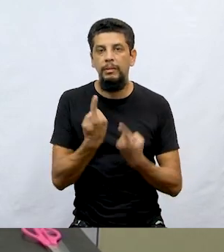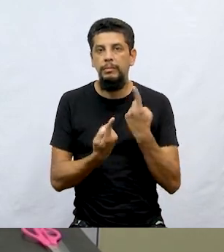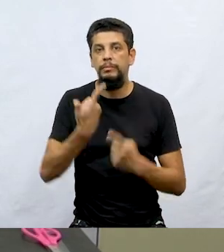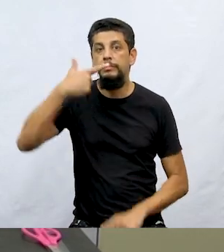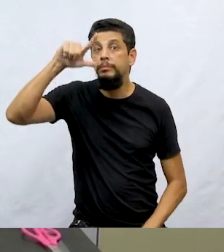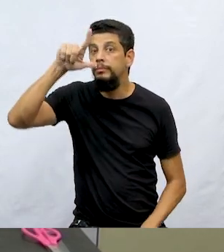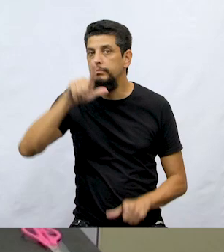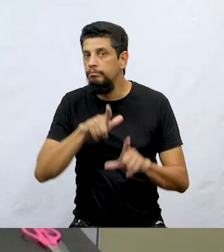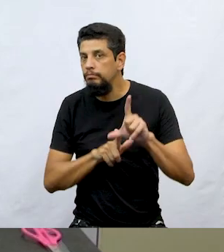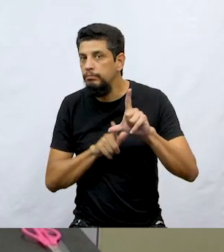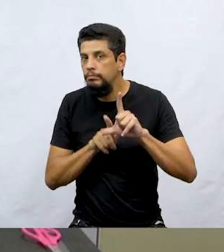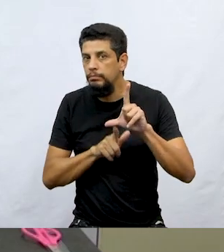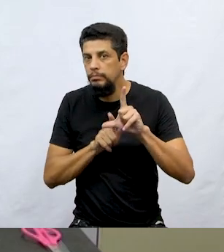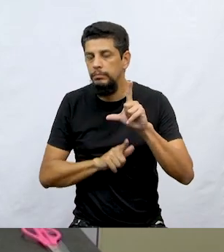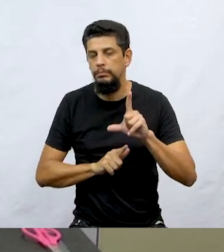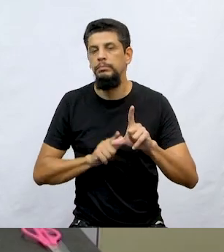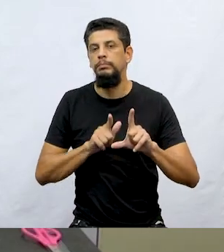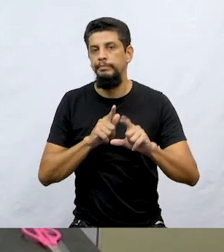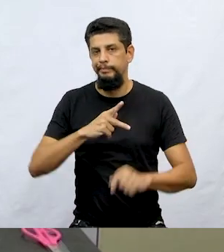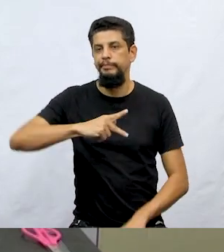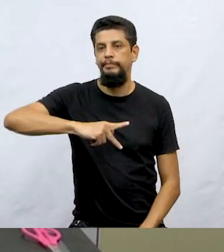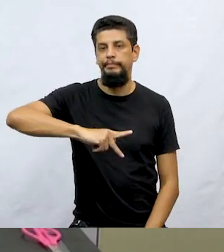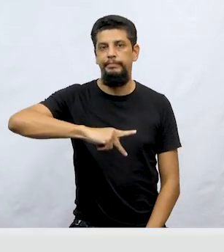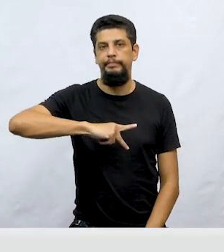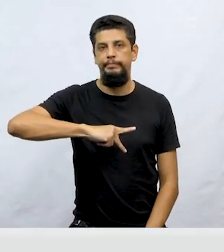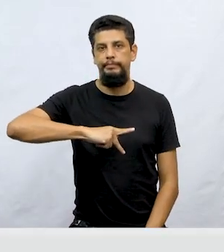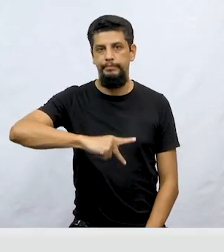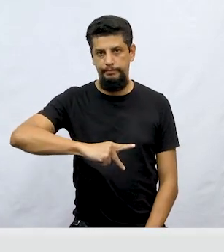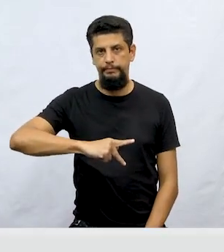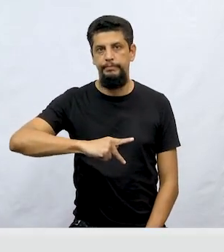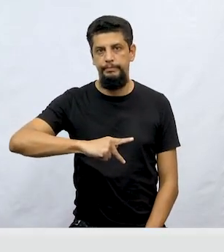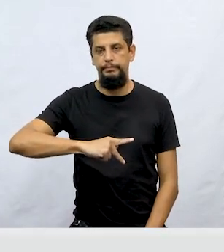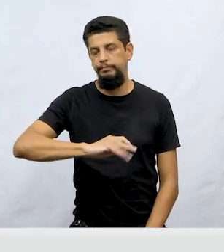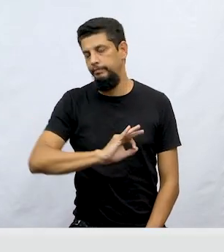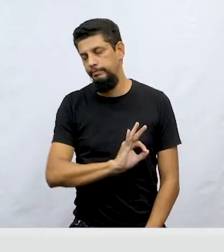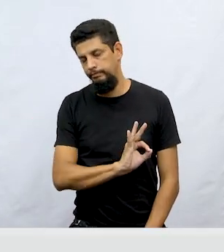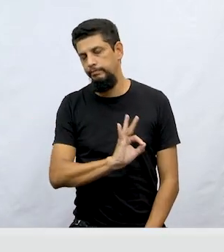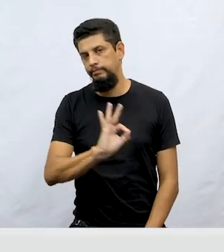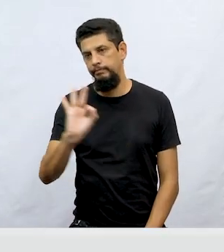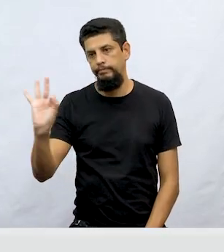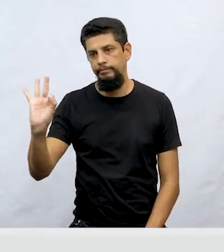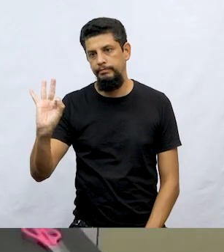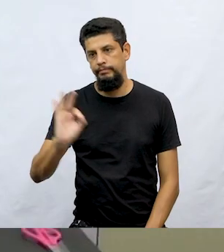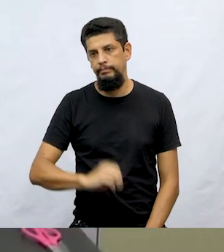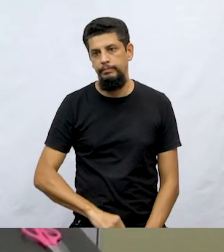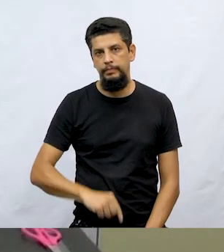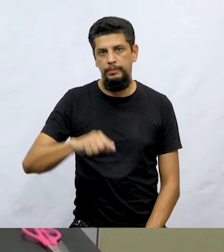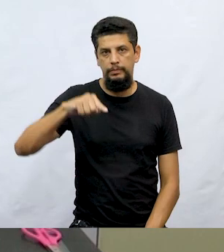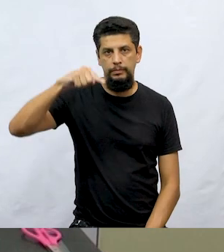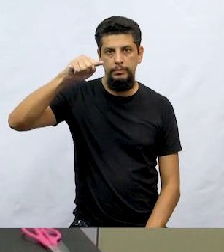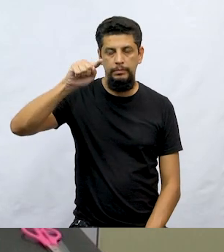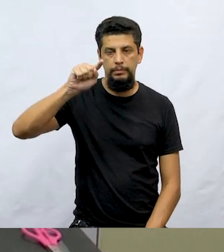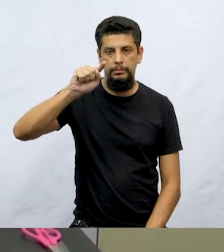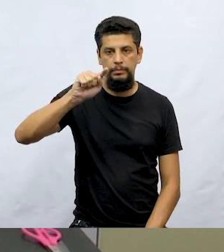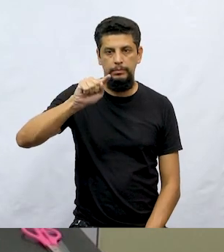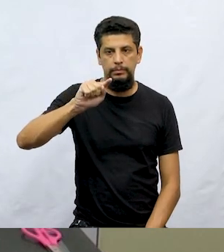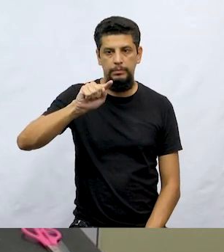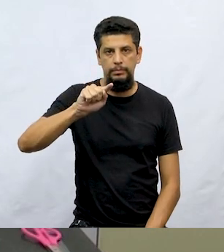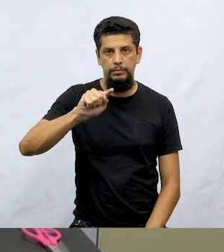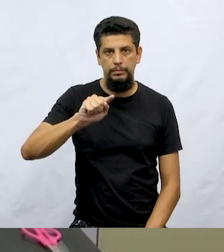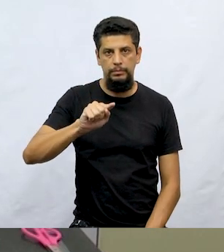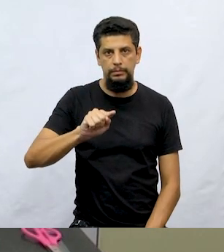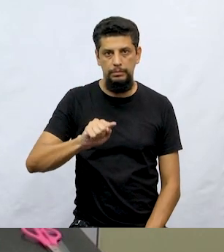Qual a próxima letra, professora Jaque? P. P. Muito bom. Lá de cima